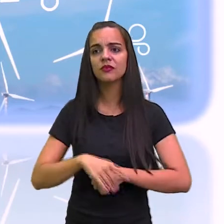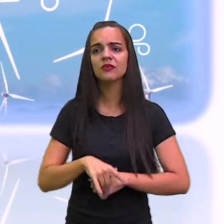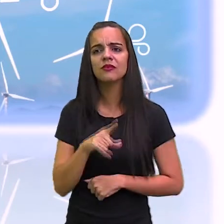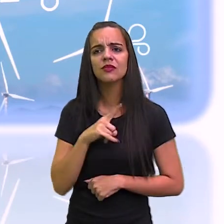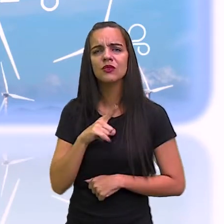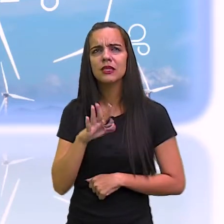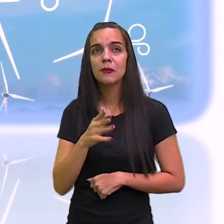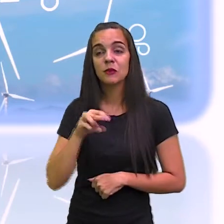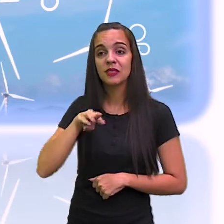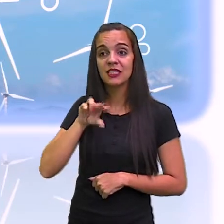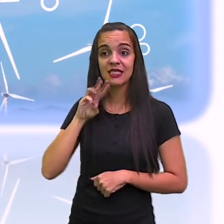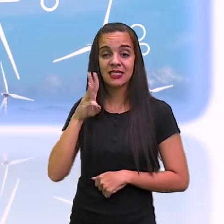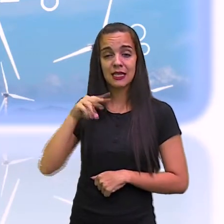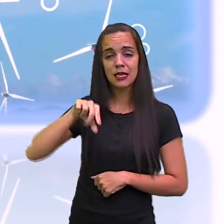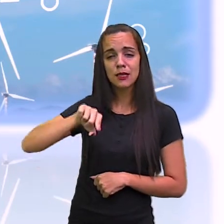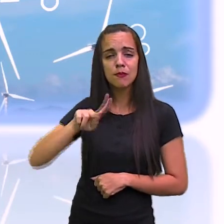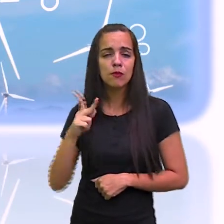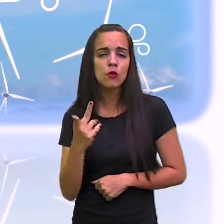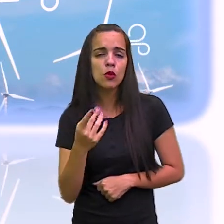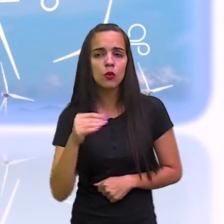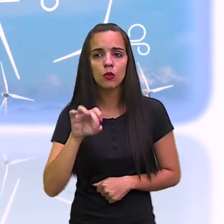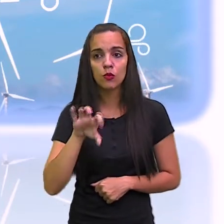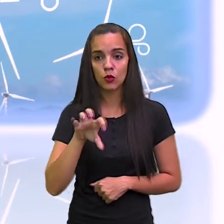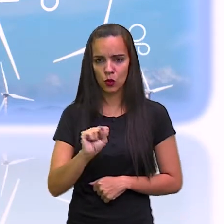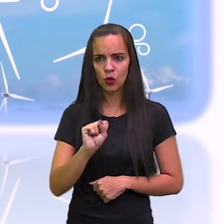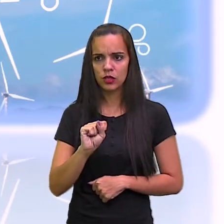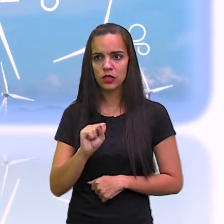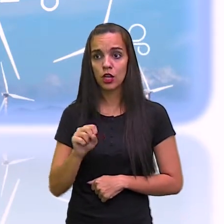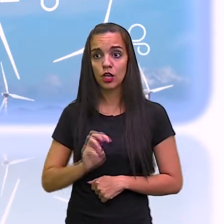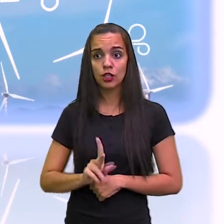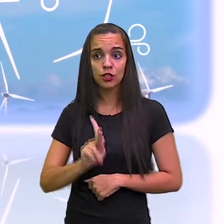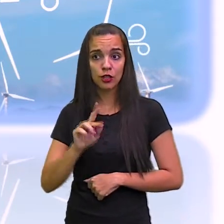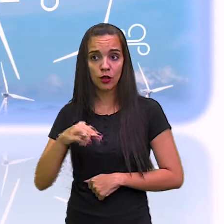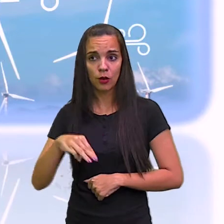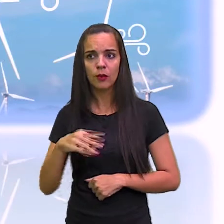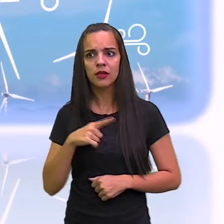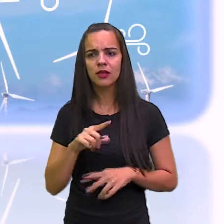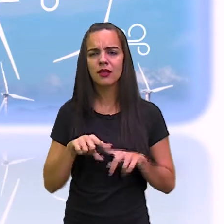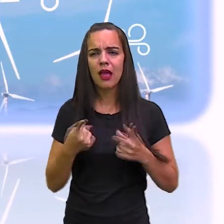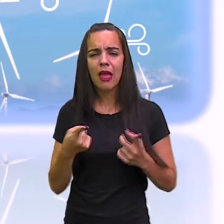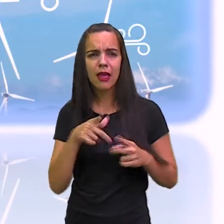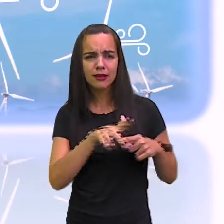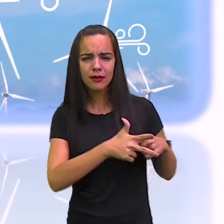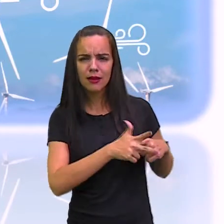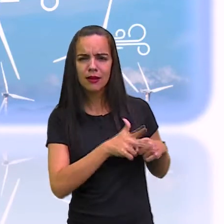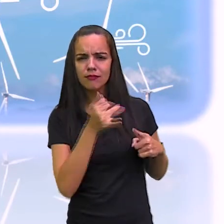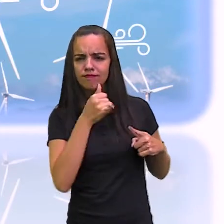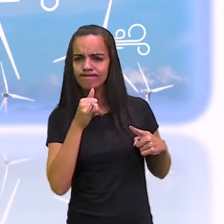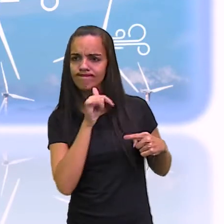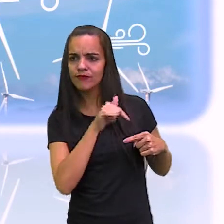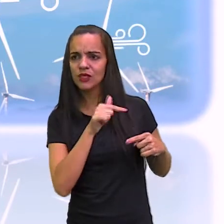3 milhões de pessoas. A energia eólica representa